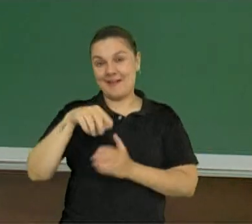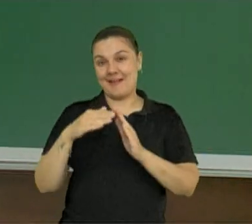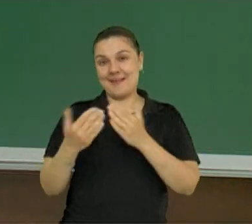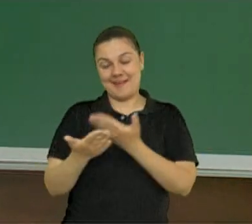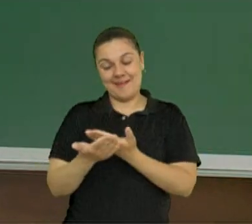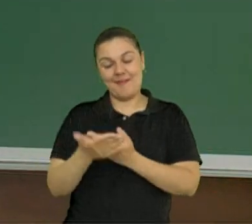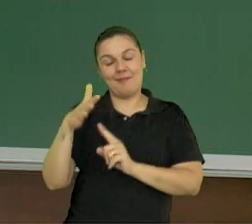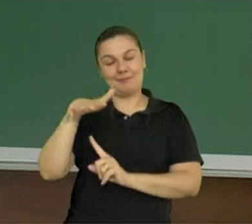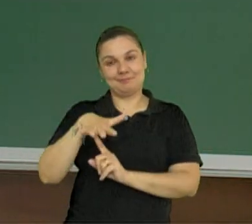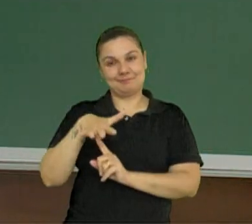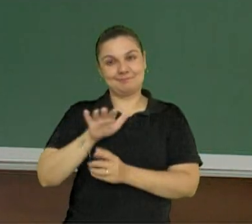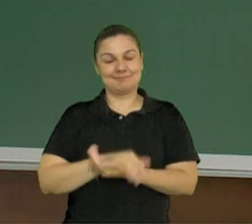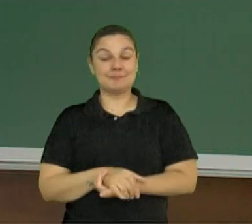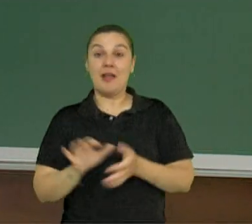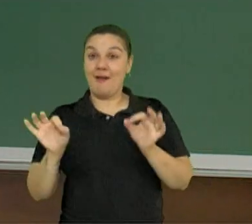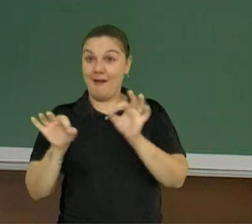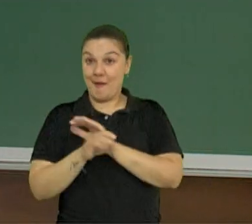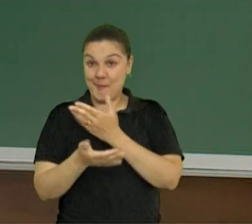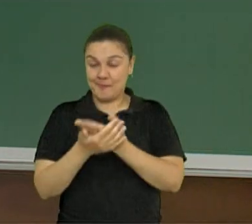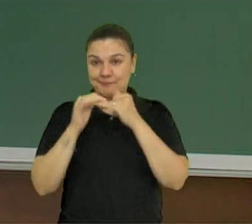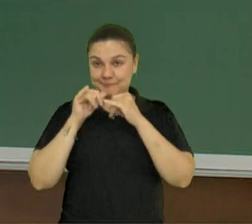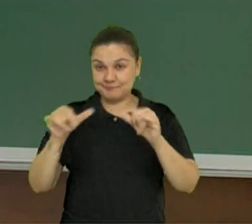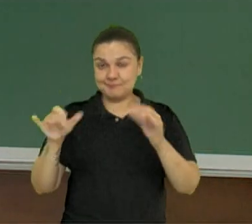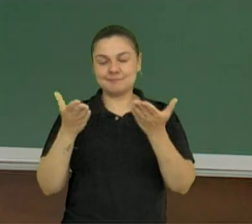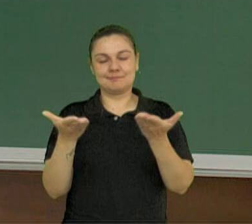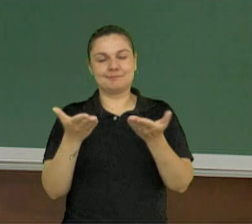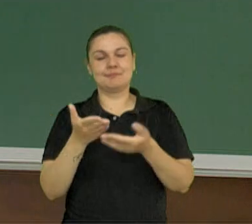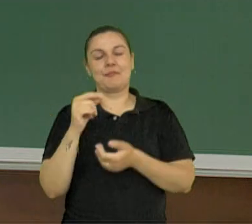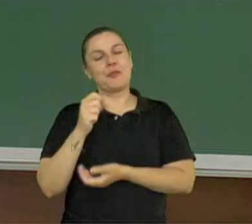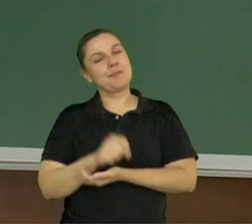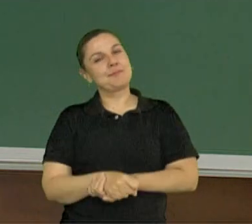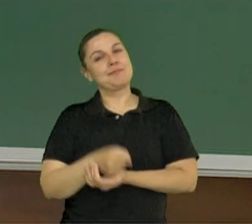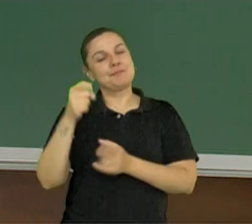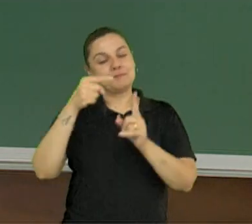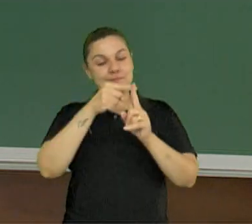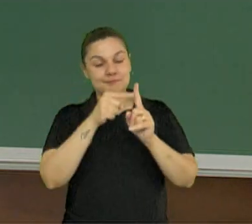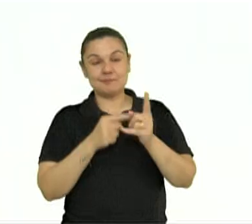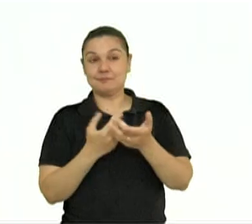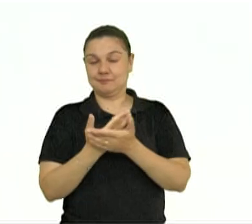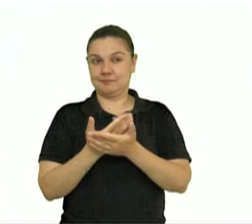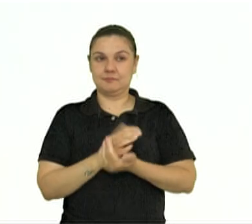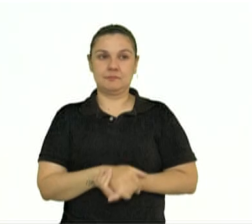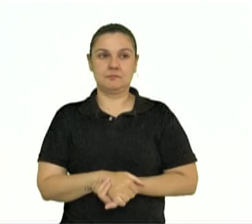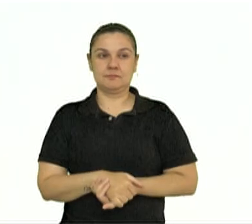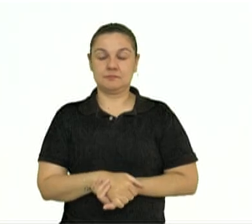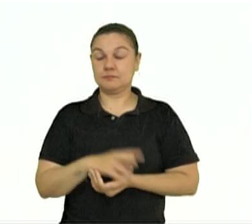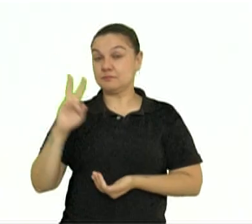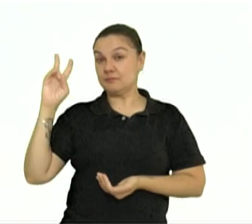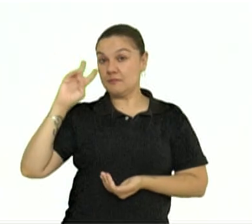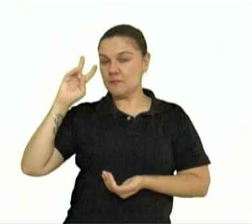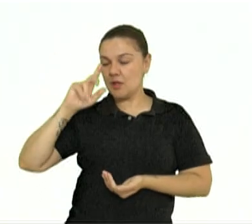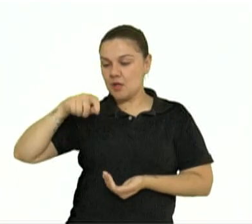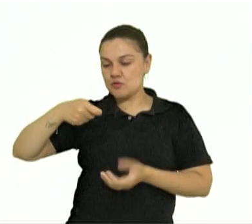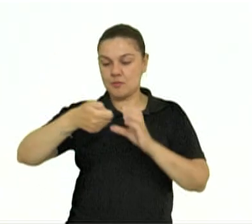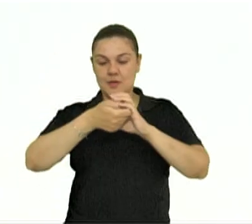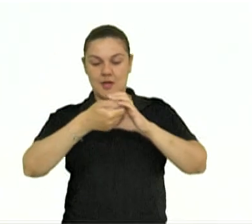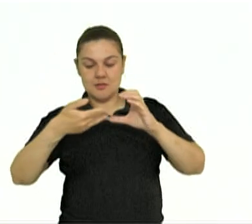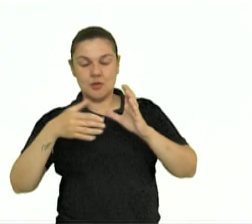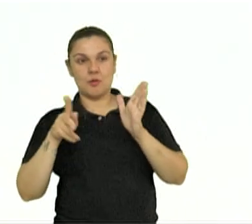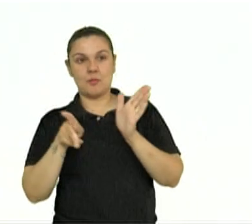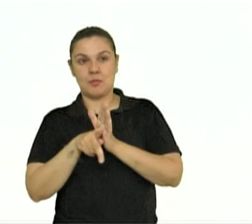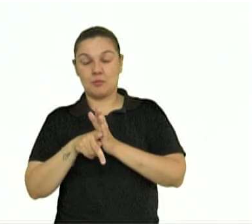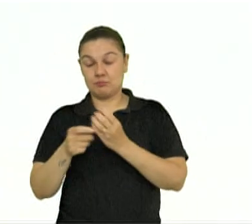Aula Paraná. Dado o nosso recado, vamos para os nossos objetivos de hoje. Olha só, relembrar as características do